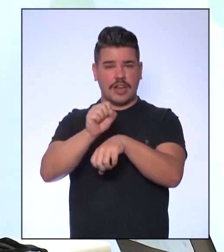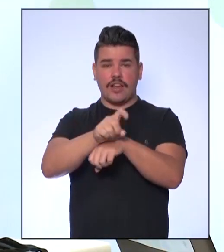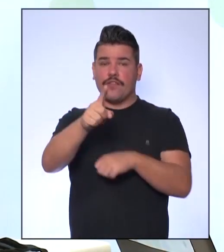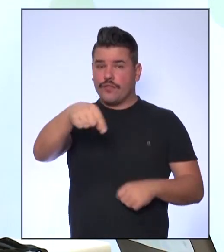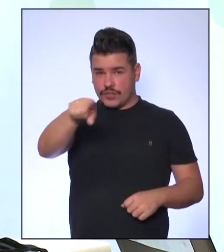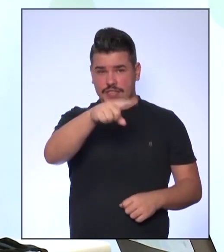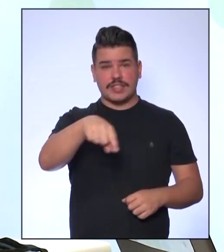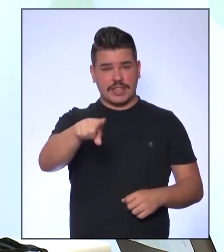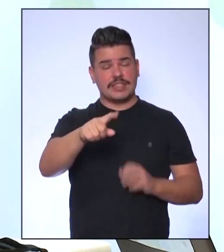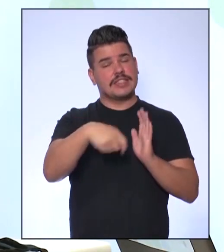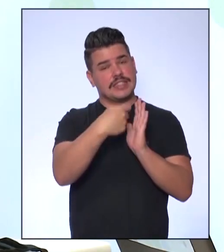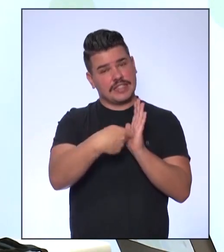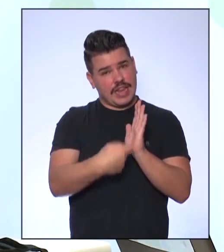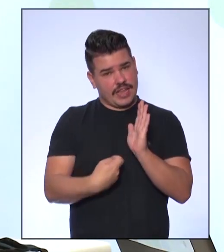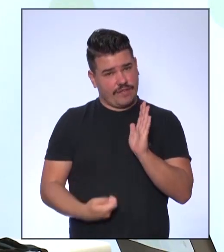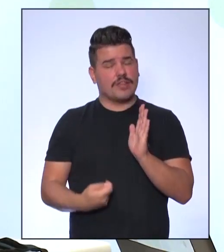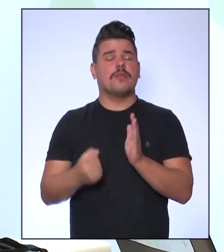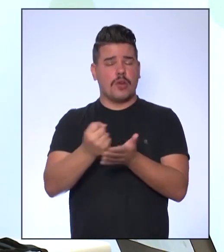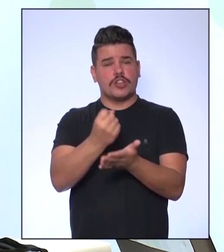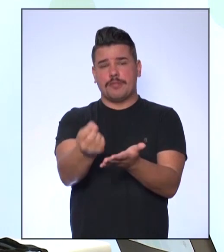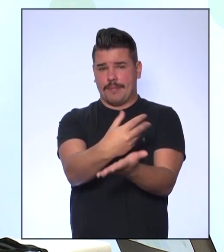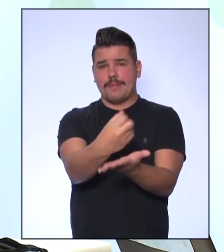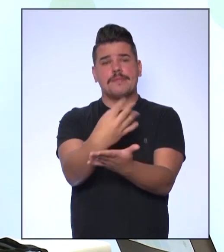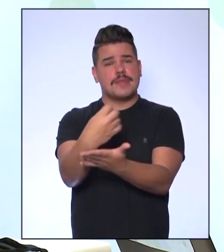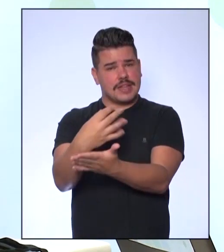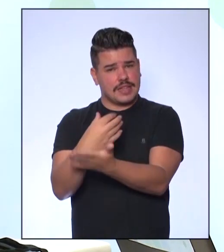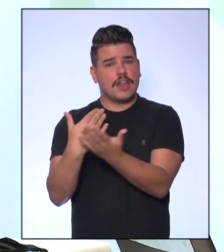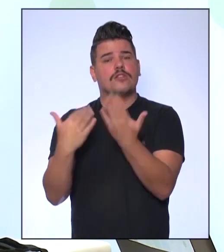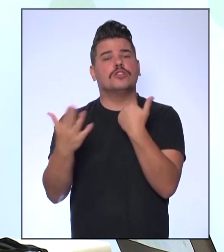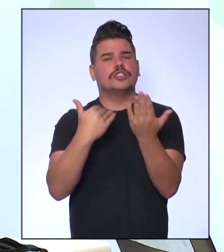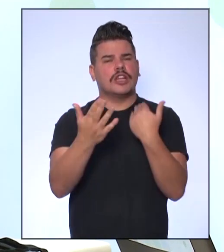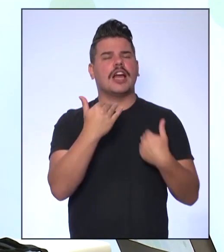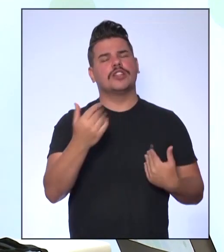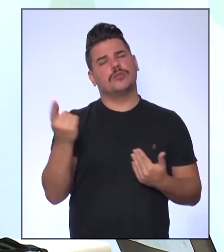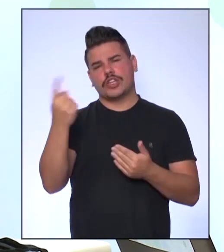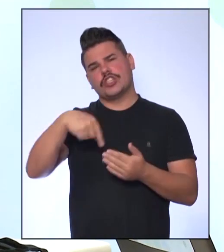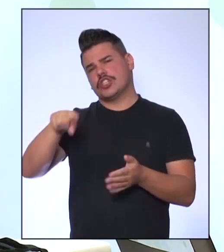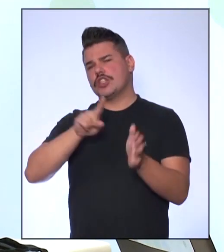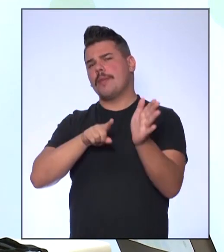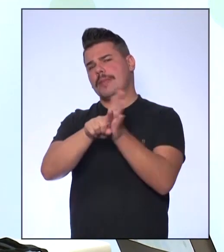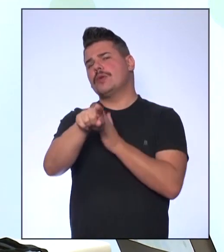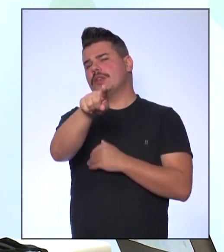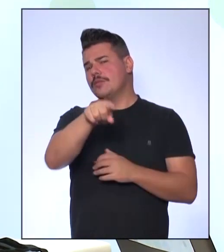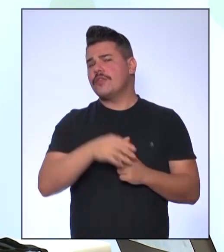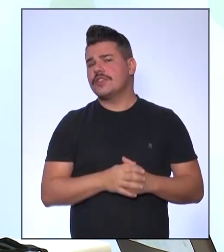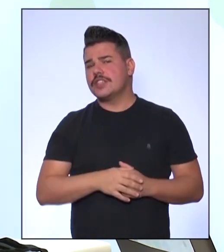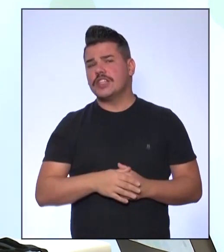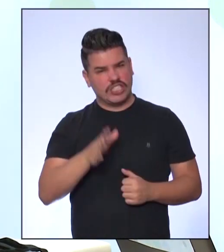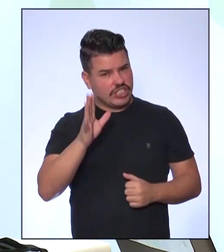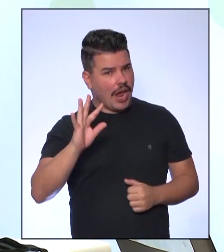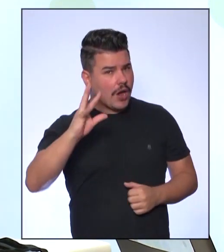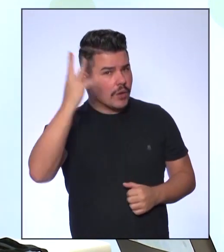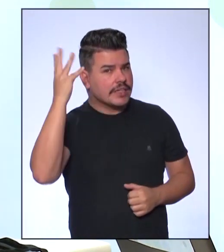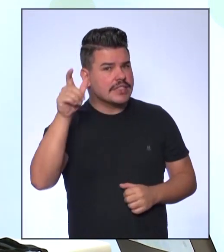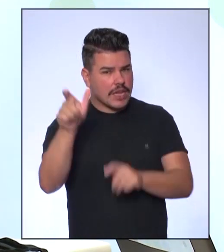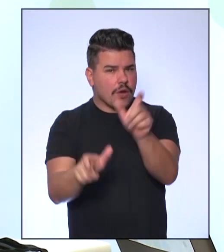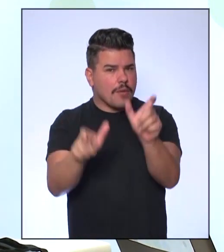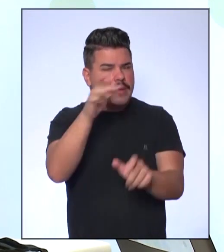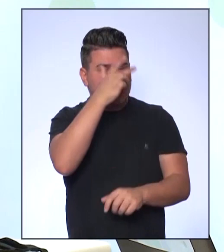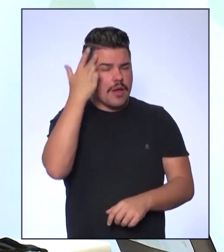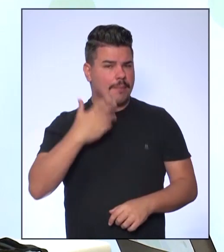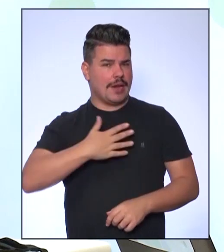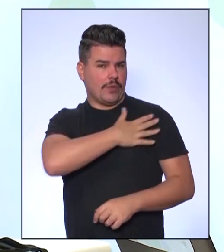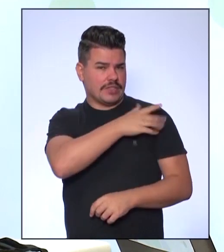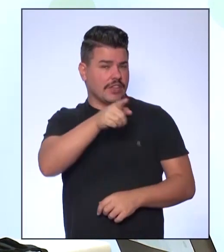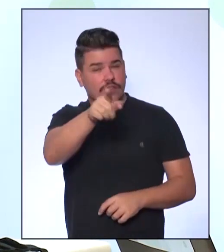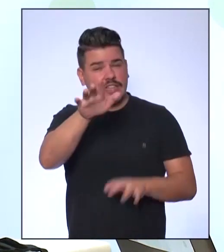alunos, escrevam para nós um pouquinho sobre essa pergunta, né? E até se vocês já passaram por momentos que vocês